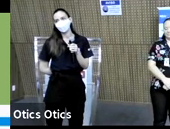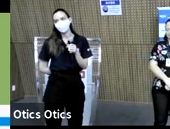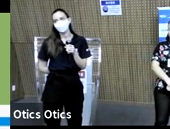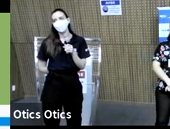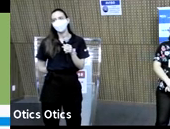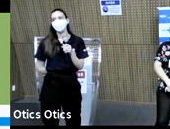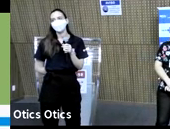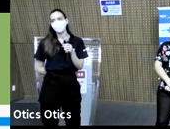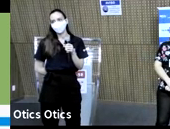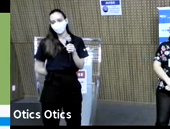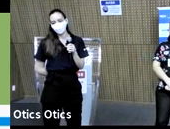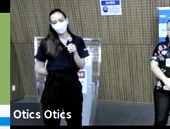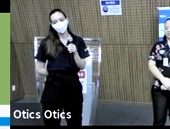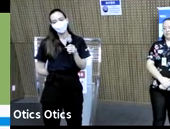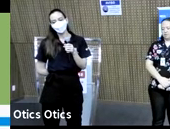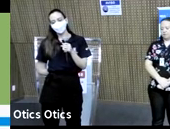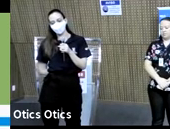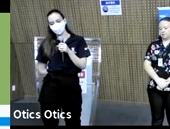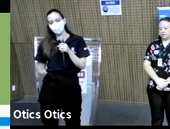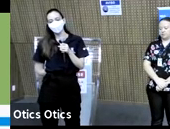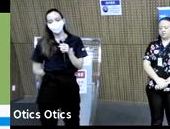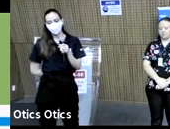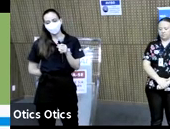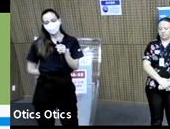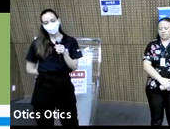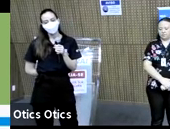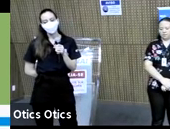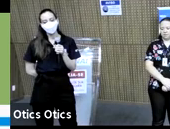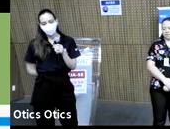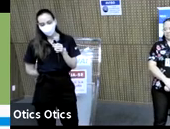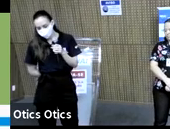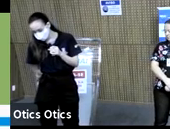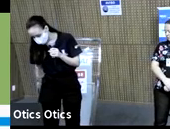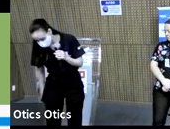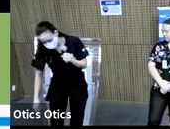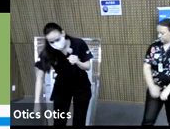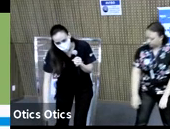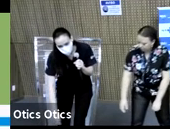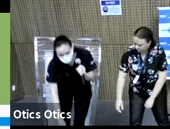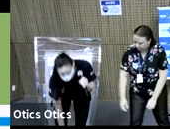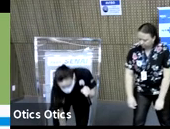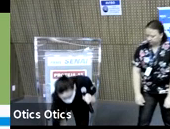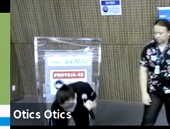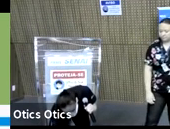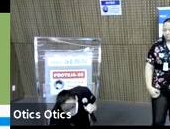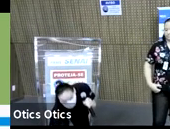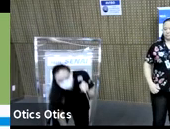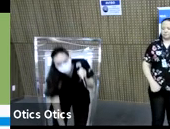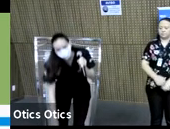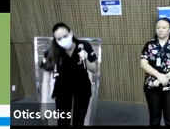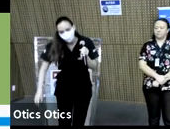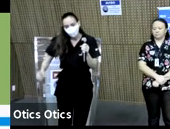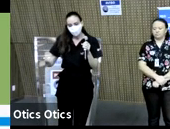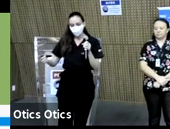de saúde, né, por conta da pandemia. Então, essa população ela está conseguindo ser acompanhada por nós. E